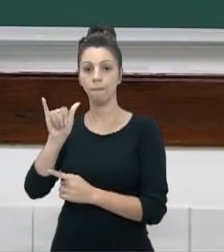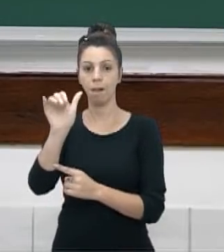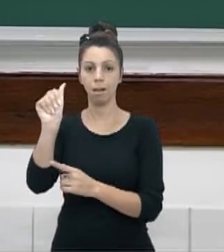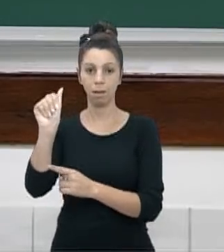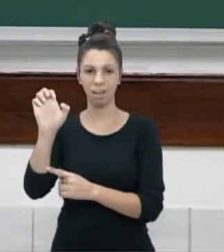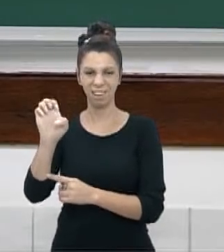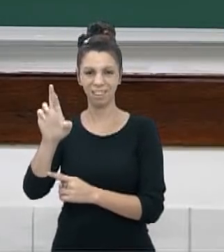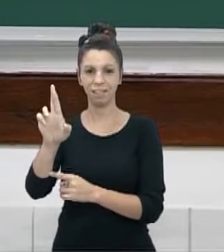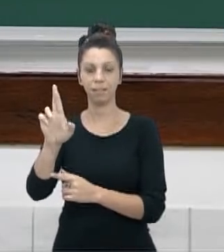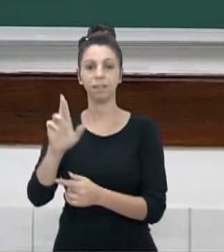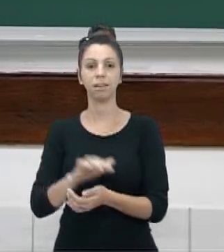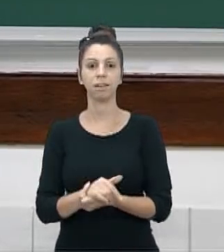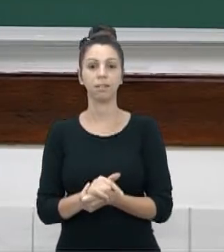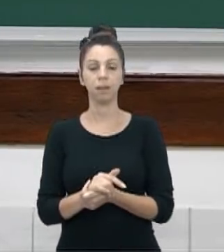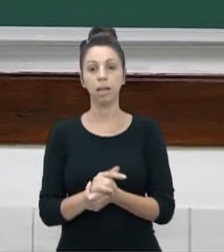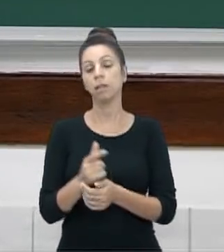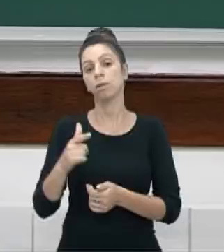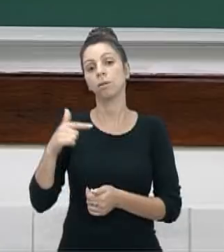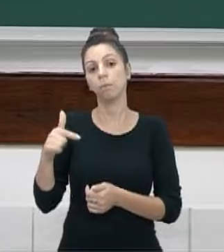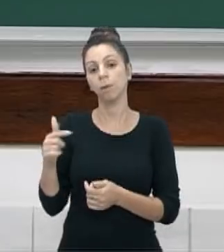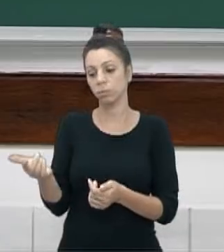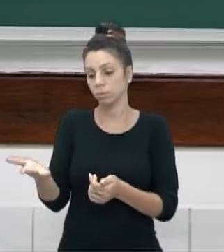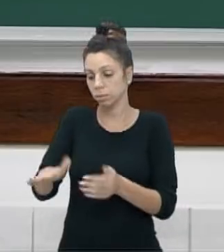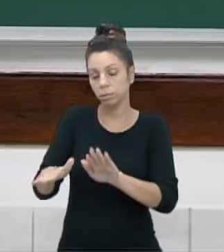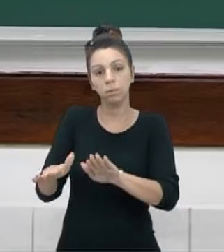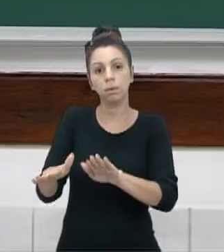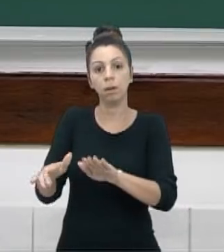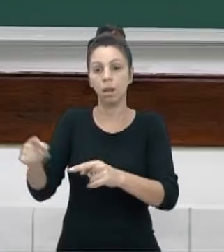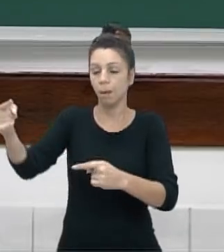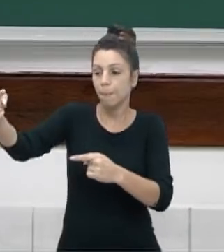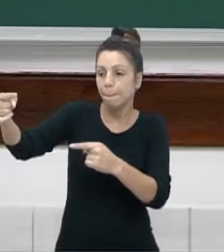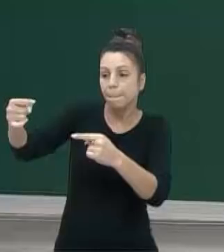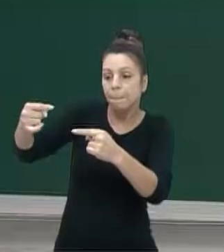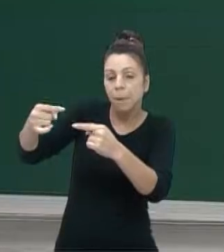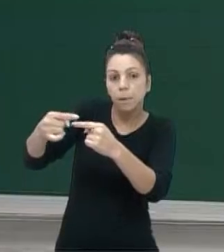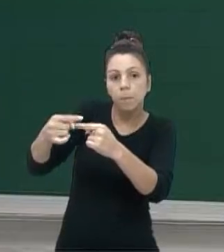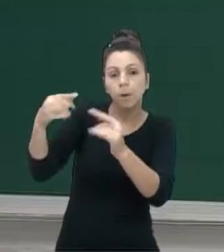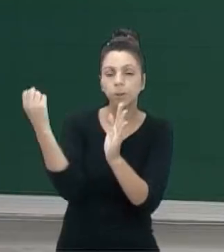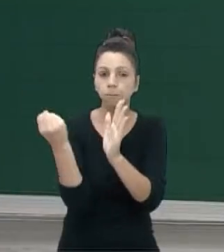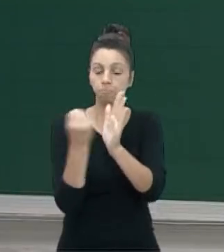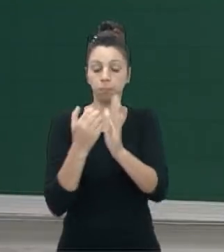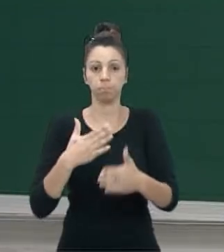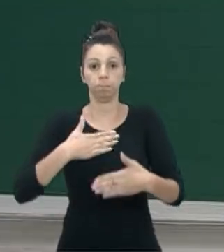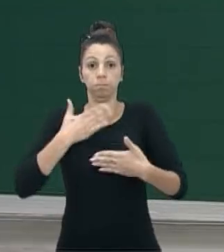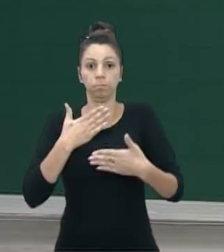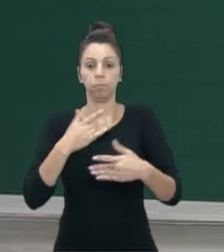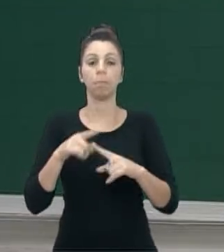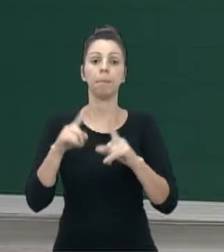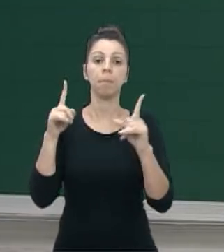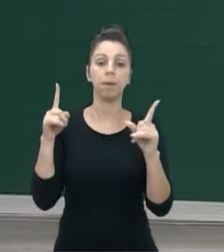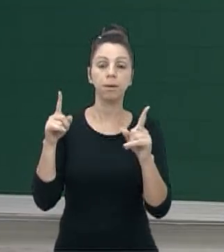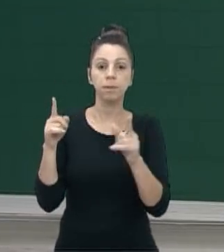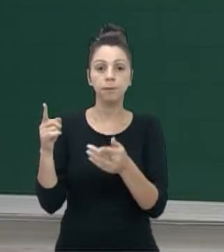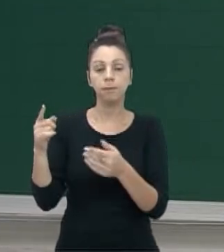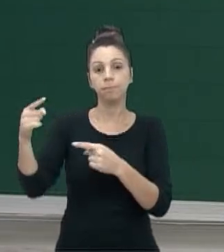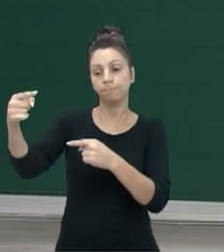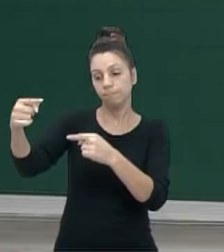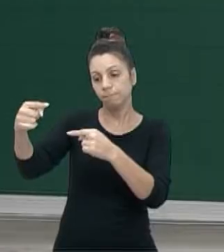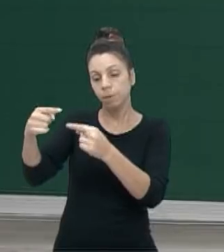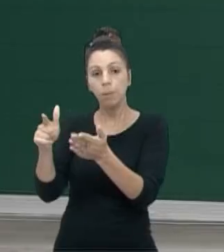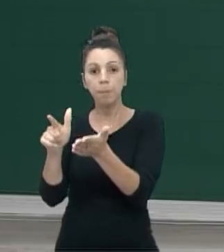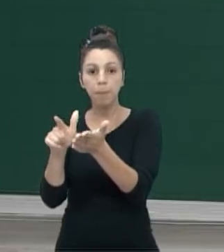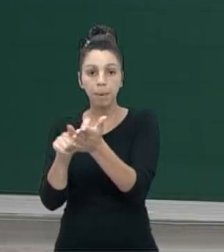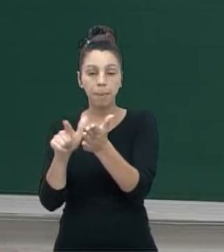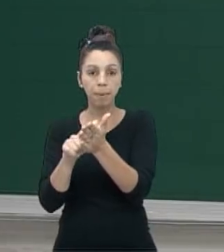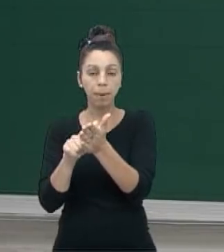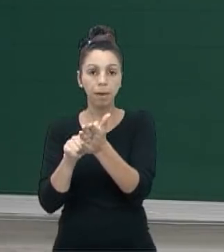de dobrar, né? Ele é utilizado num papel menor para causar maior impacto, digamos assim, mas também, devido até